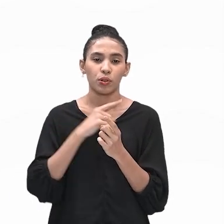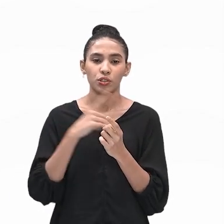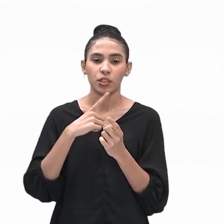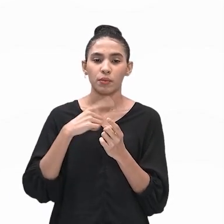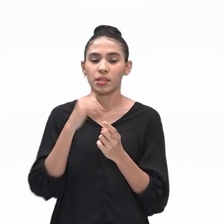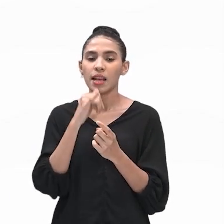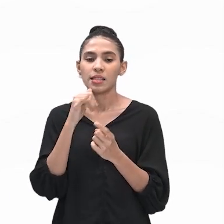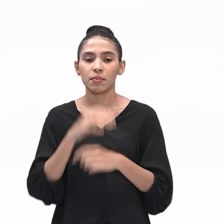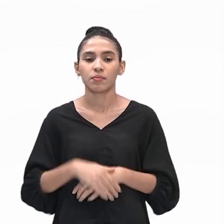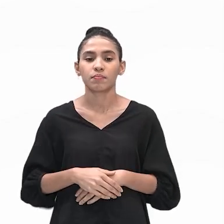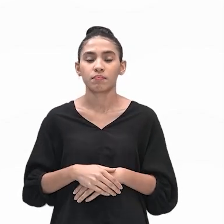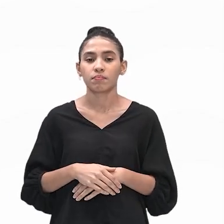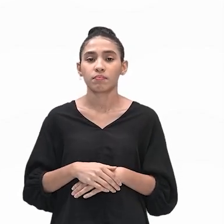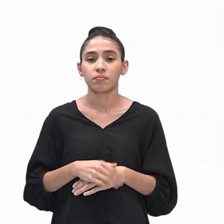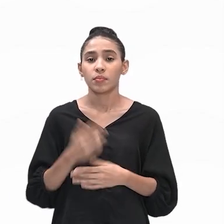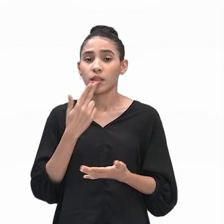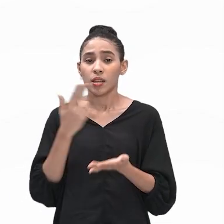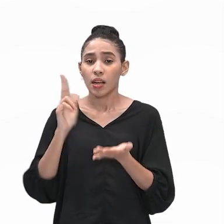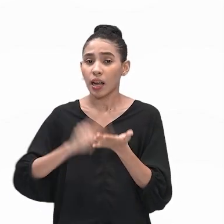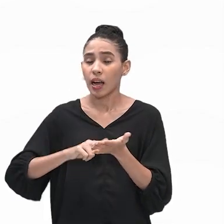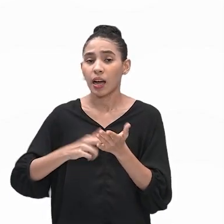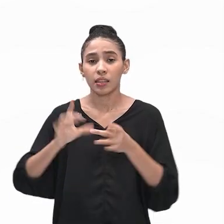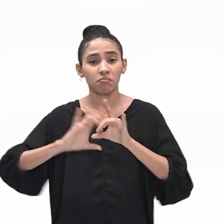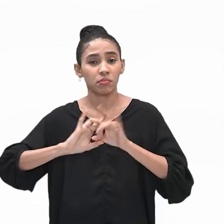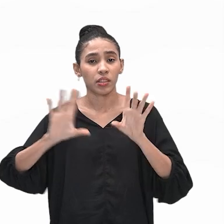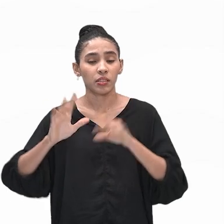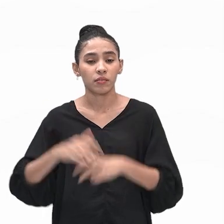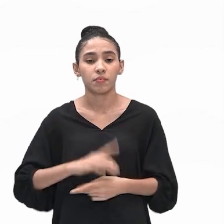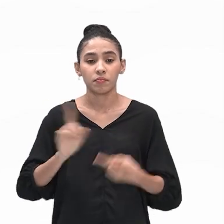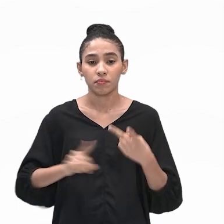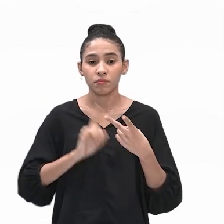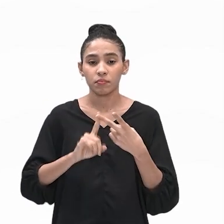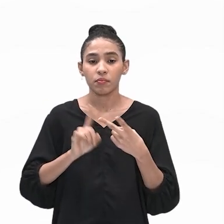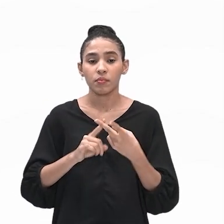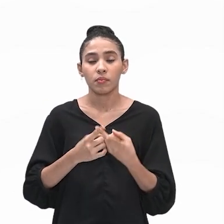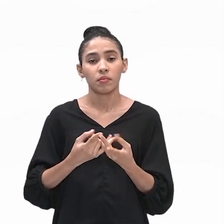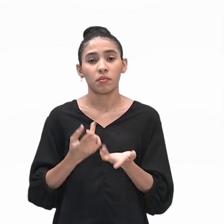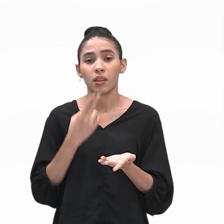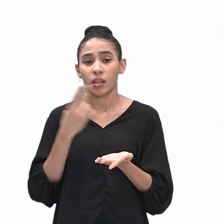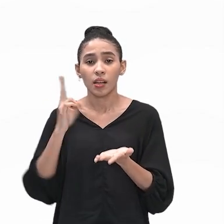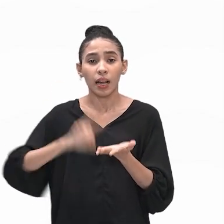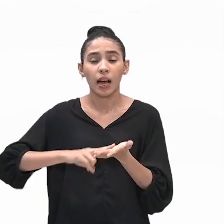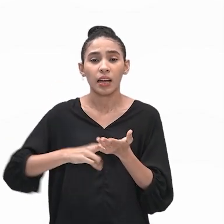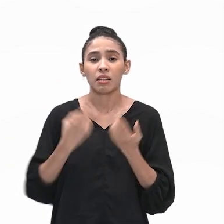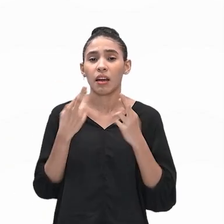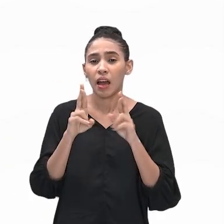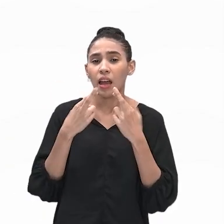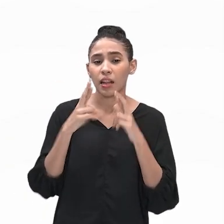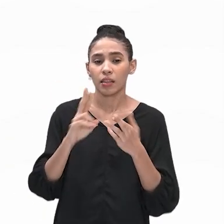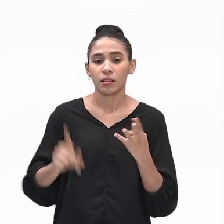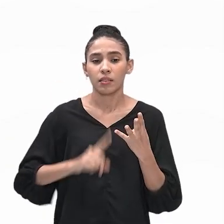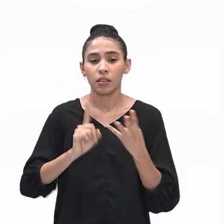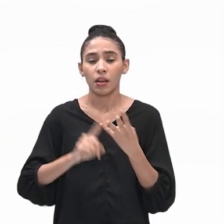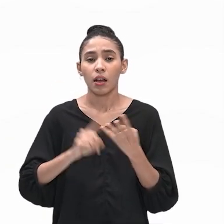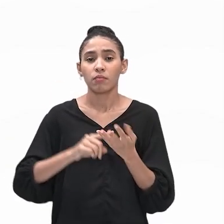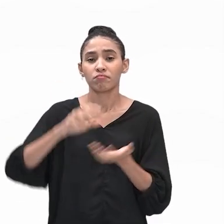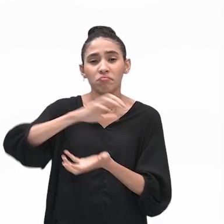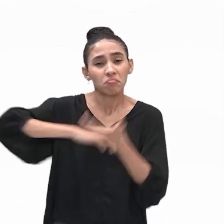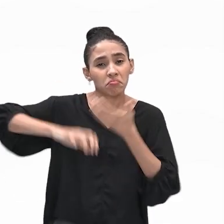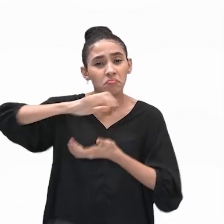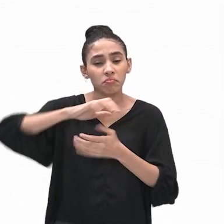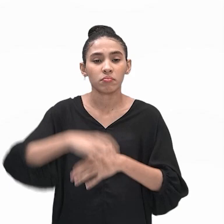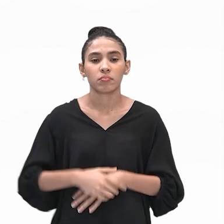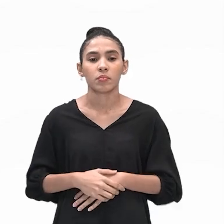exemplos. Uma carta aberta pode ser um texto reivindicatório, uma carta de reclamação, um manifesto,